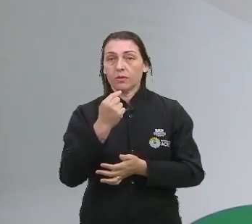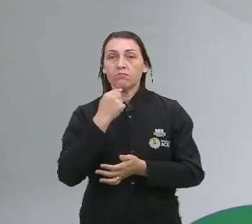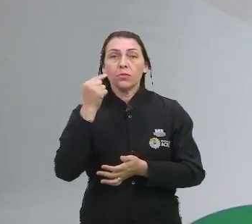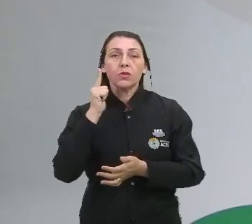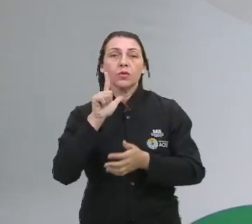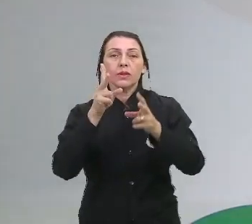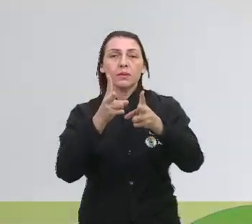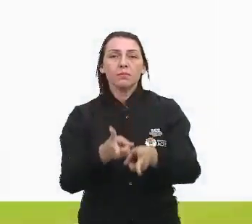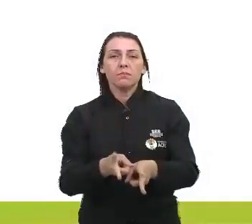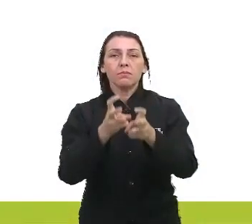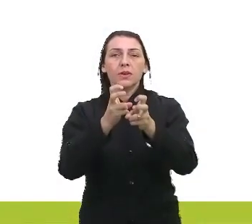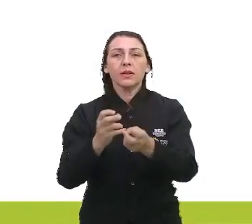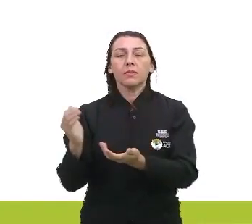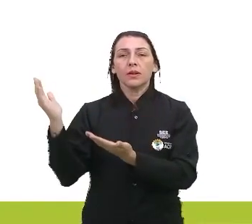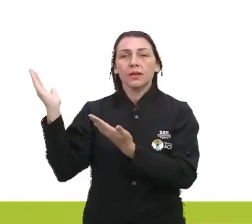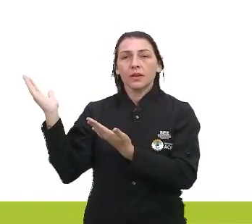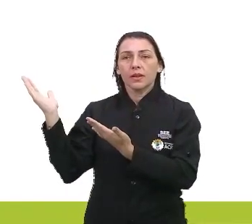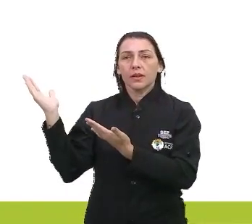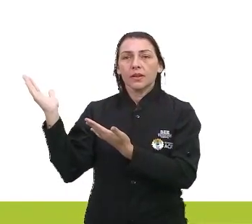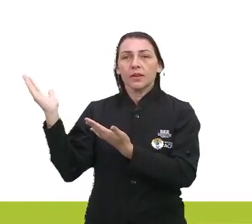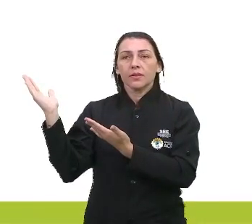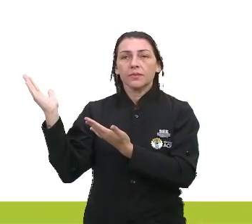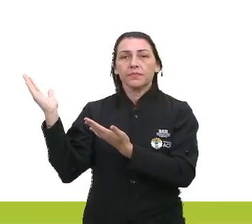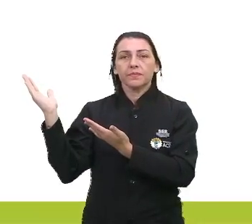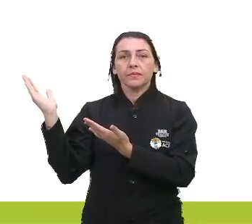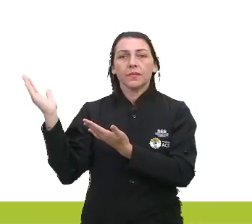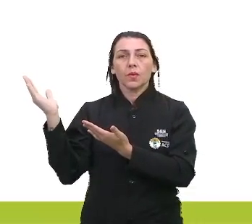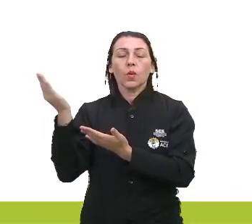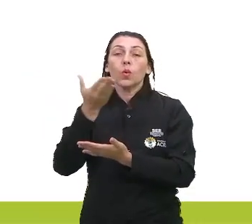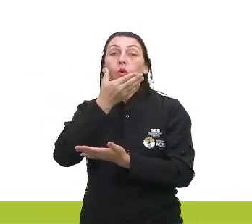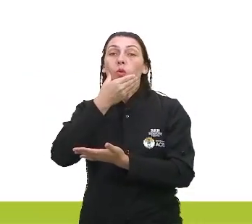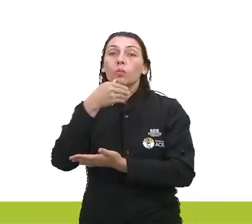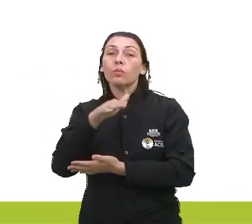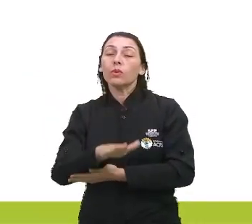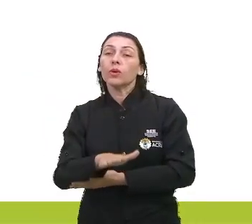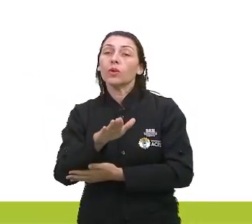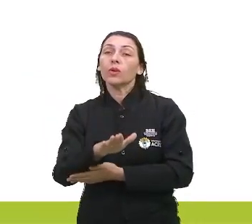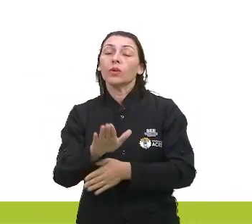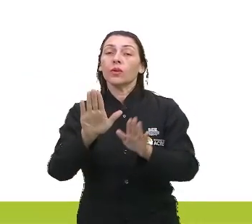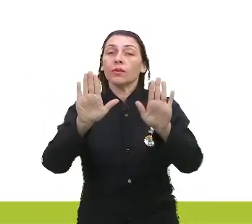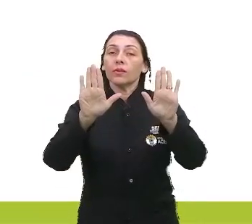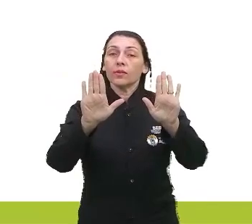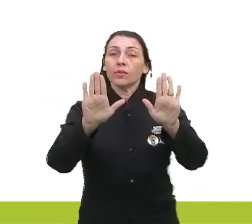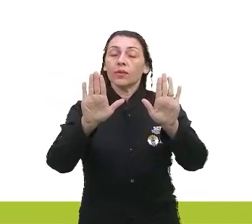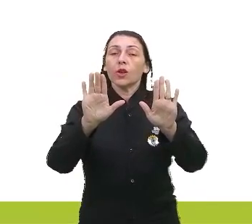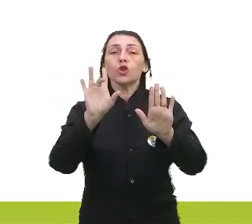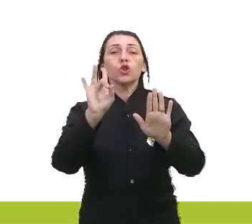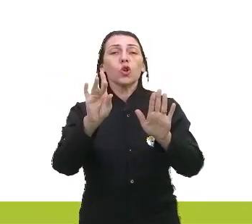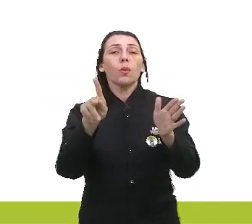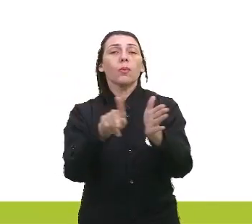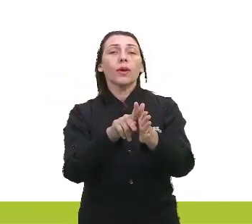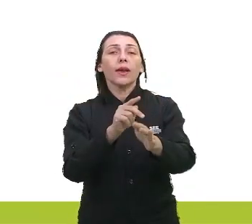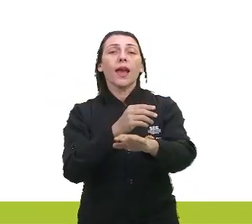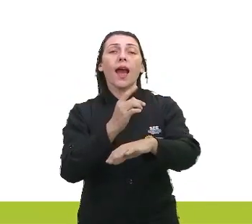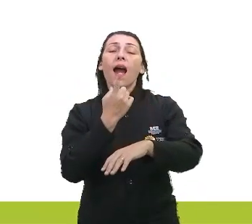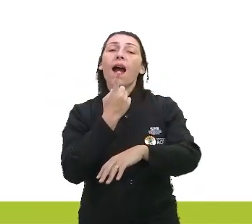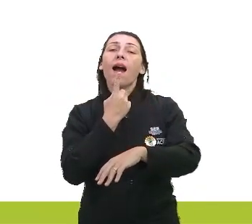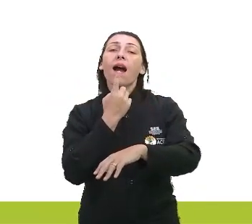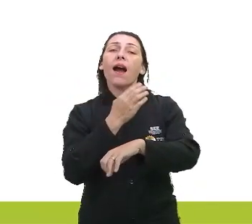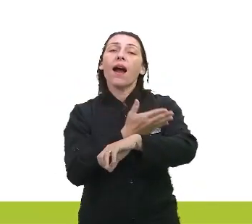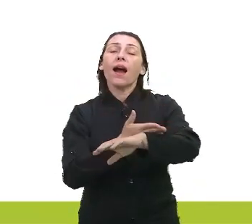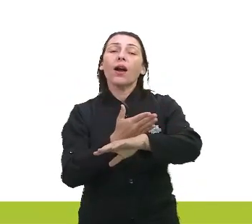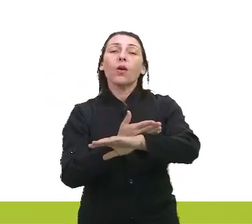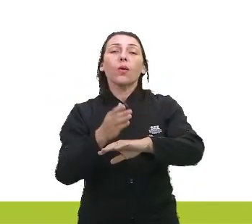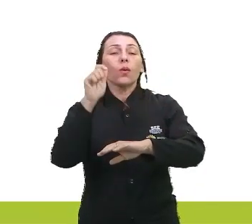consegue observar que eles estão presumindo que os meninos aqui que estão na parede são bandidos só porque eles são negros. O outro que conseguiu se passar